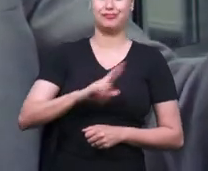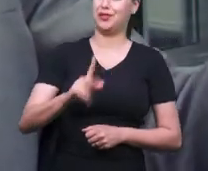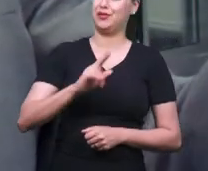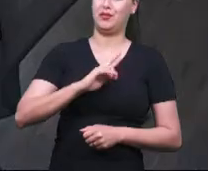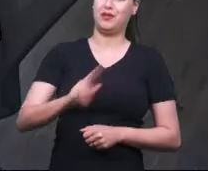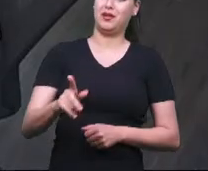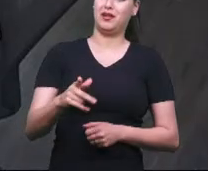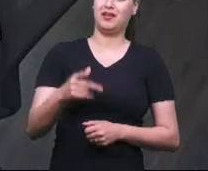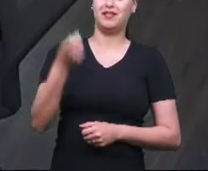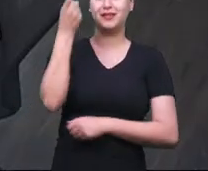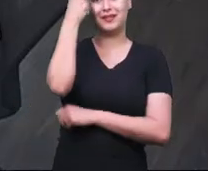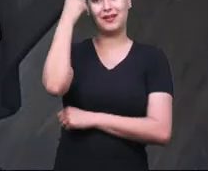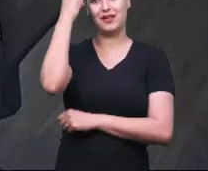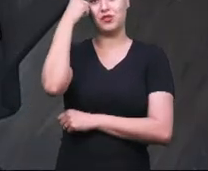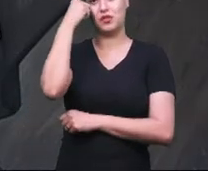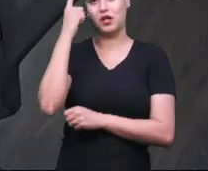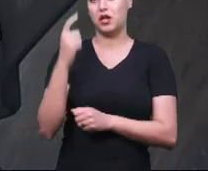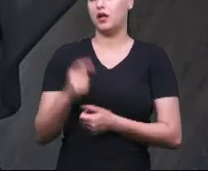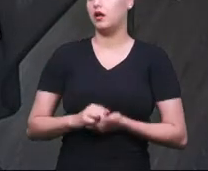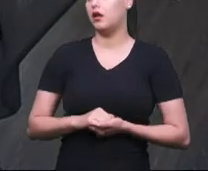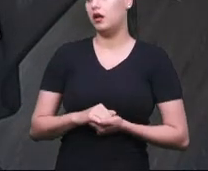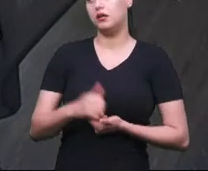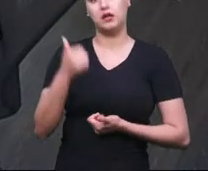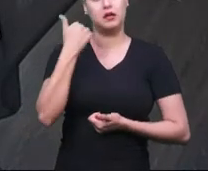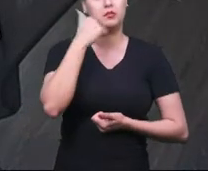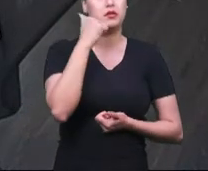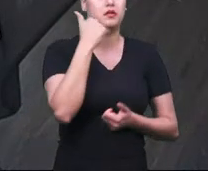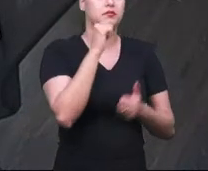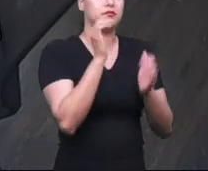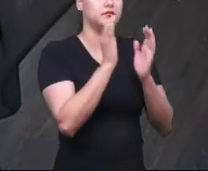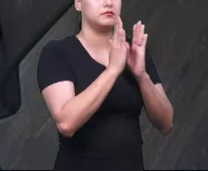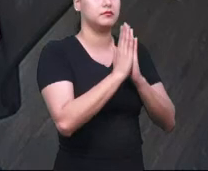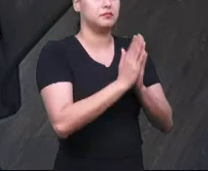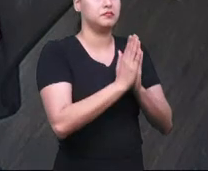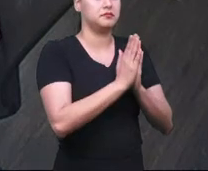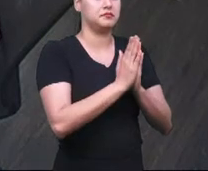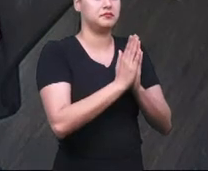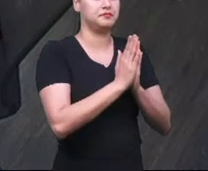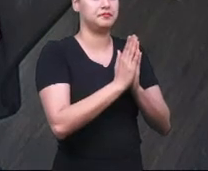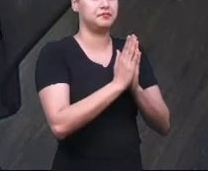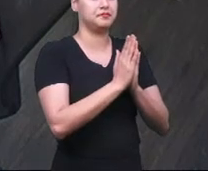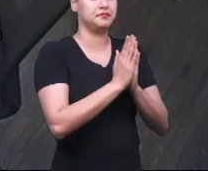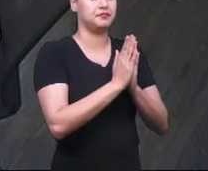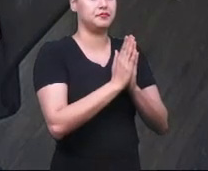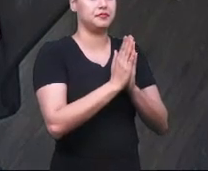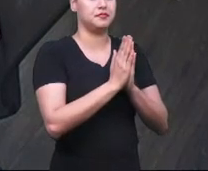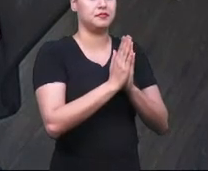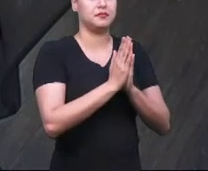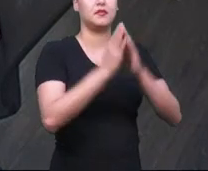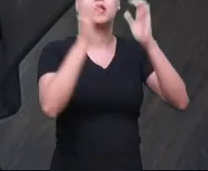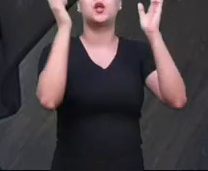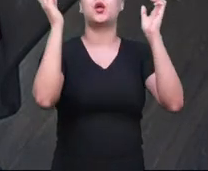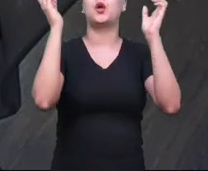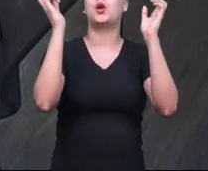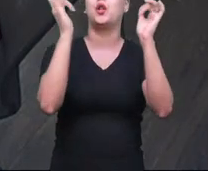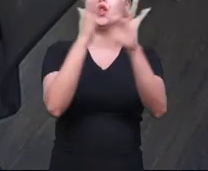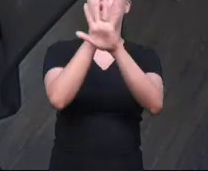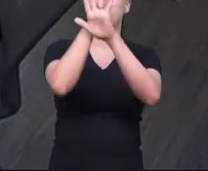pensando. E ela juntou as mãos, né, mão postas, dizendo assim: Glória a